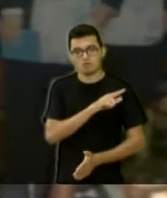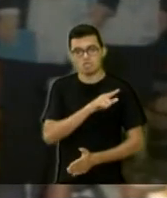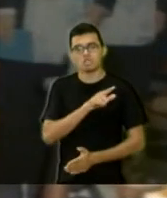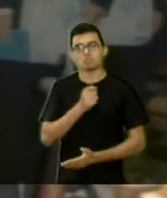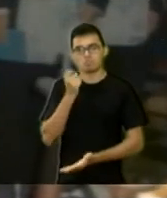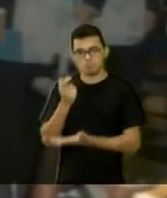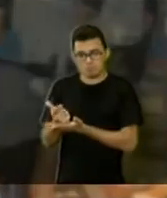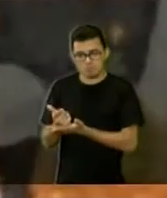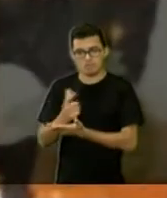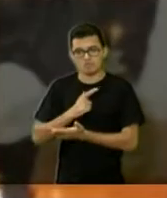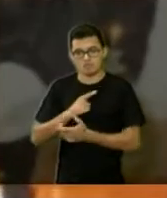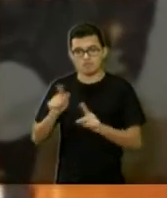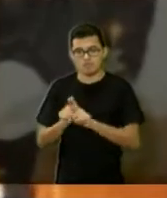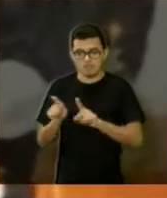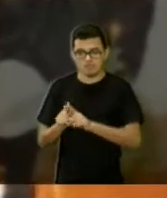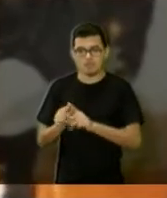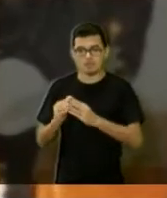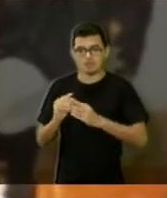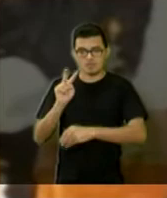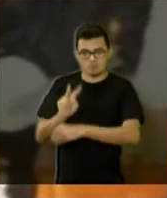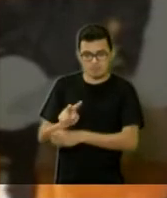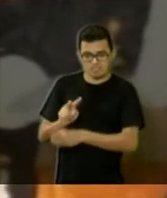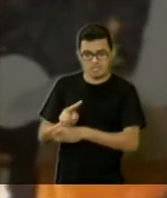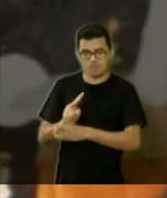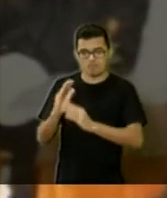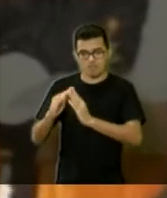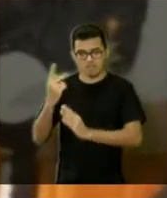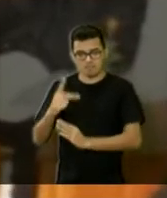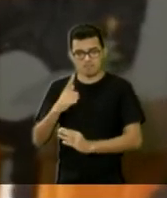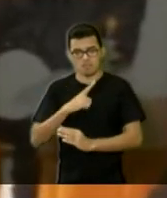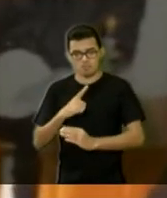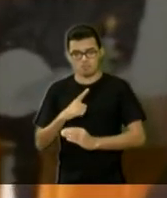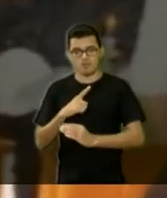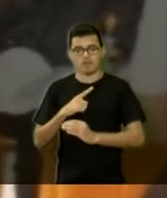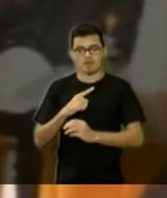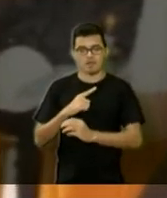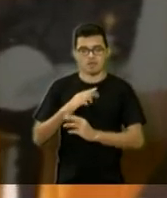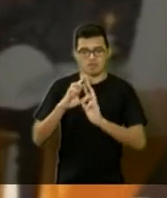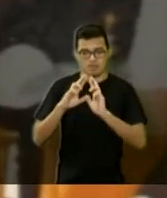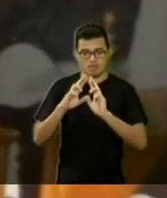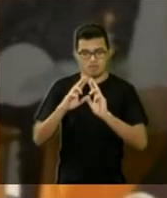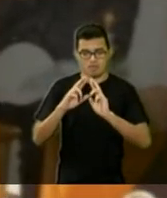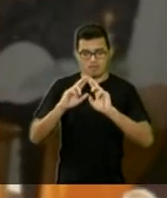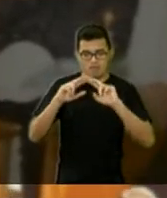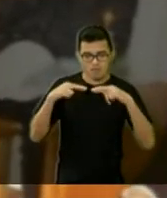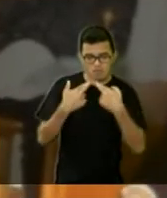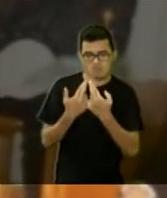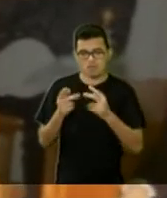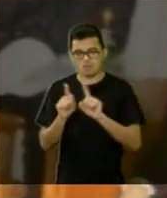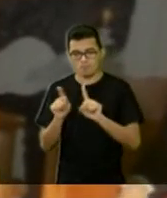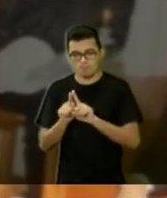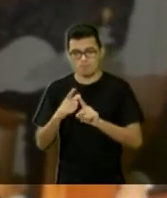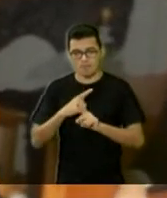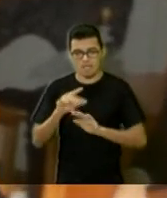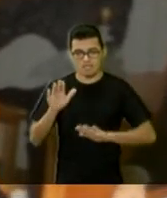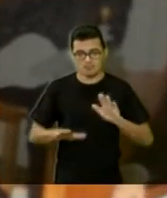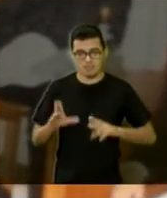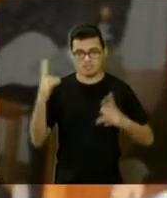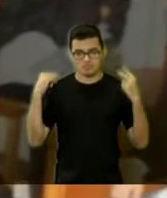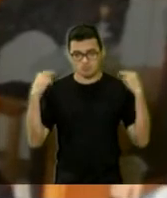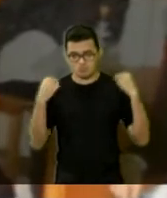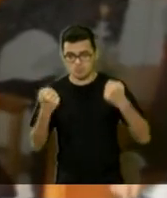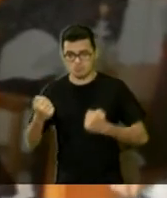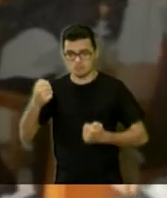comprar, emprestar sua casa para as reuniões, servir como motorista, levando para todos os lados da cidade e até da